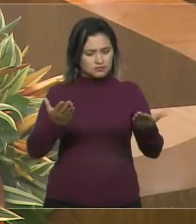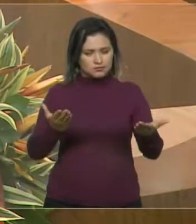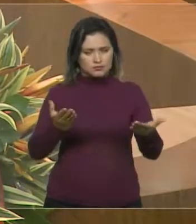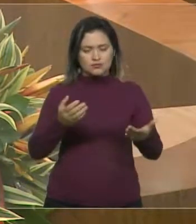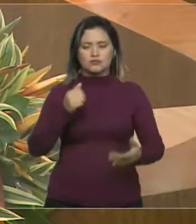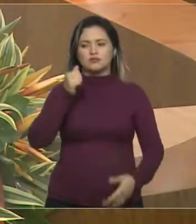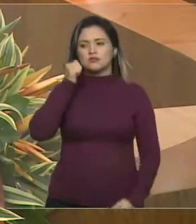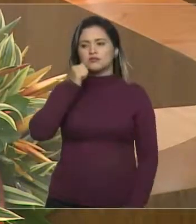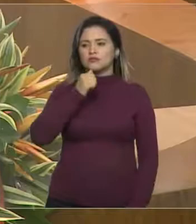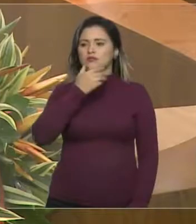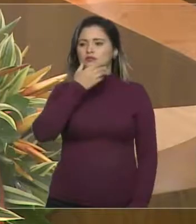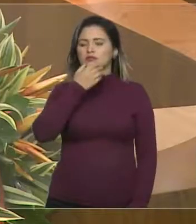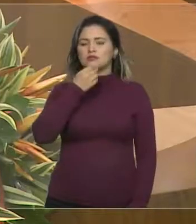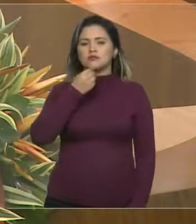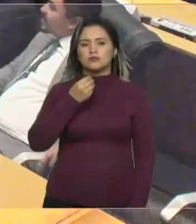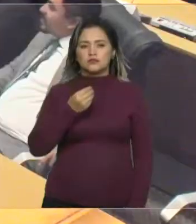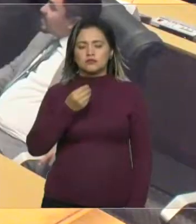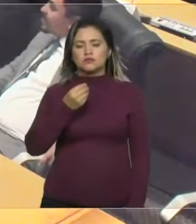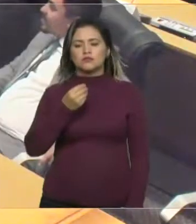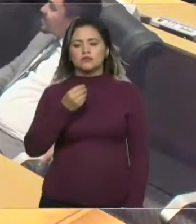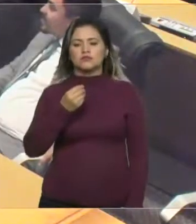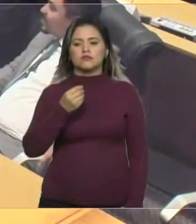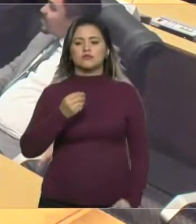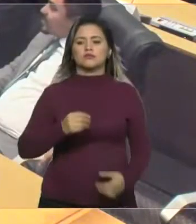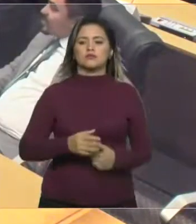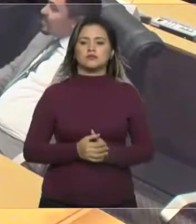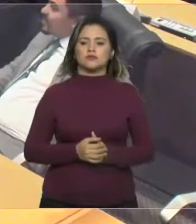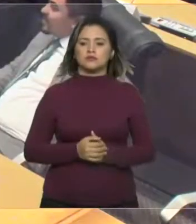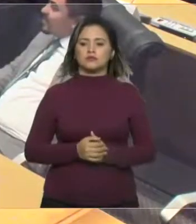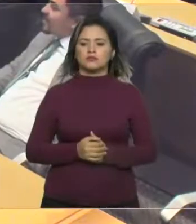e demais que por acaso eu tenho aqui esquecido.